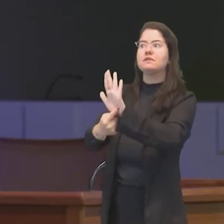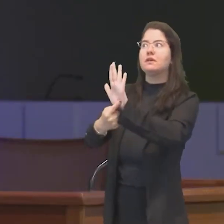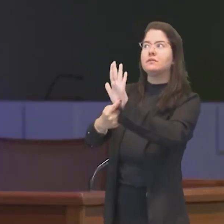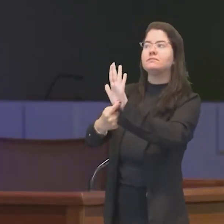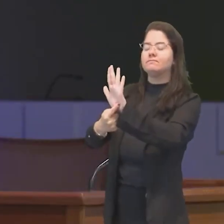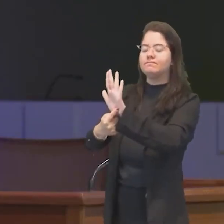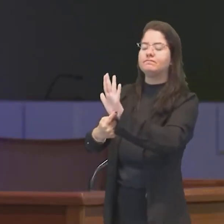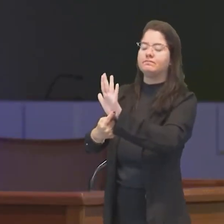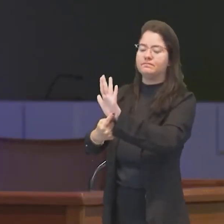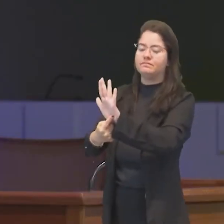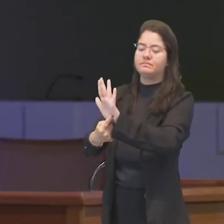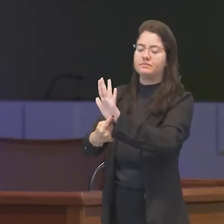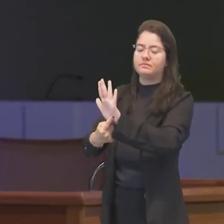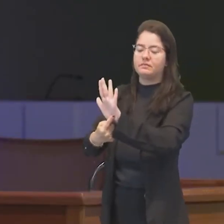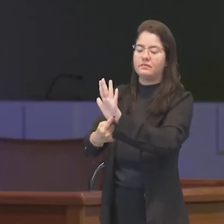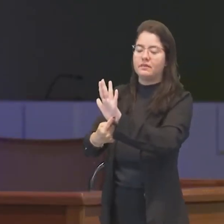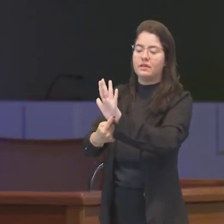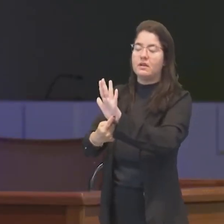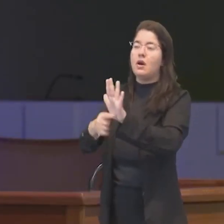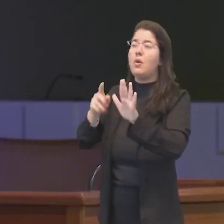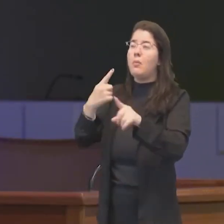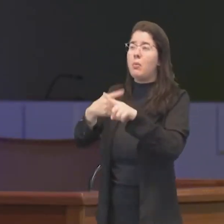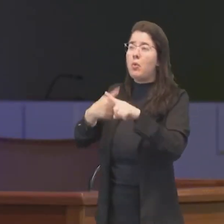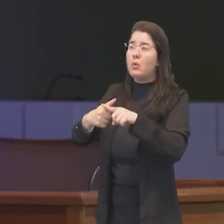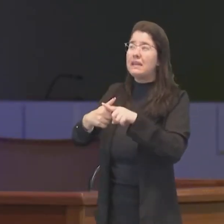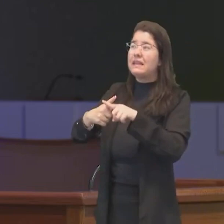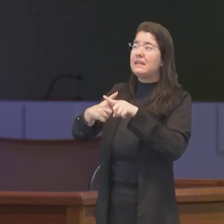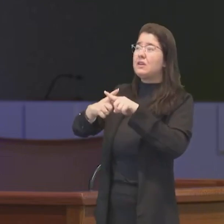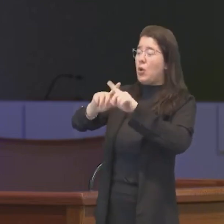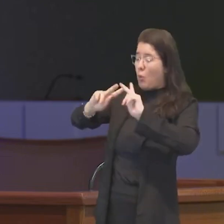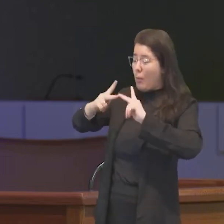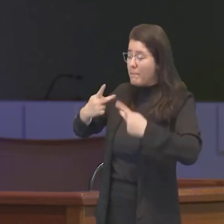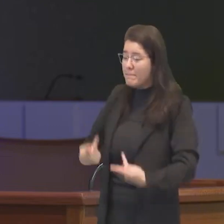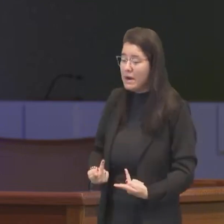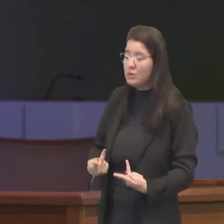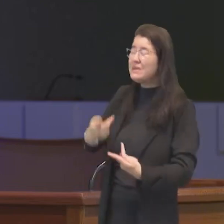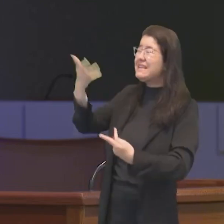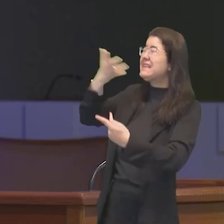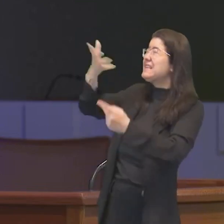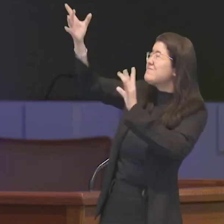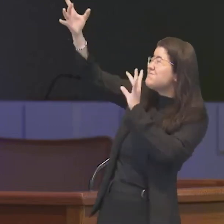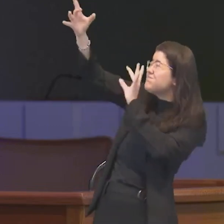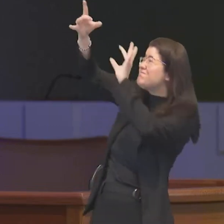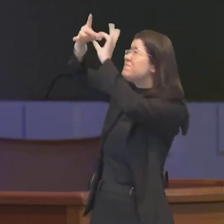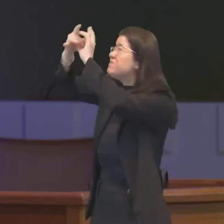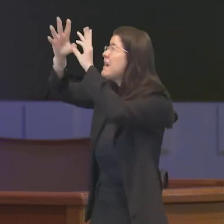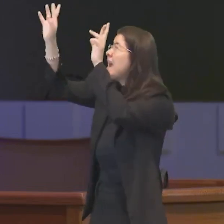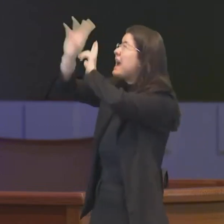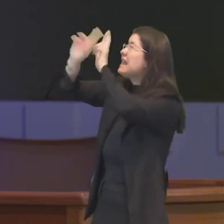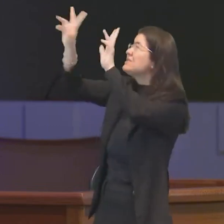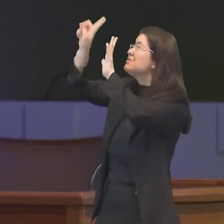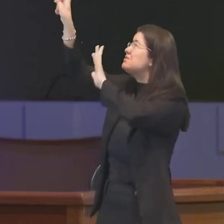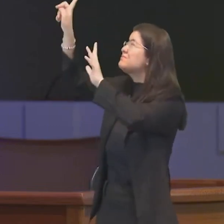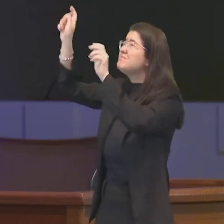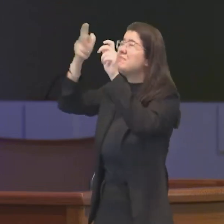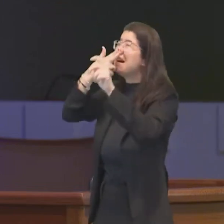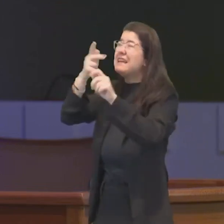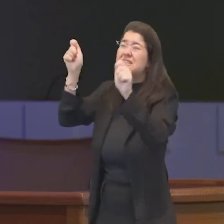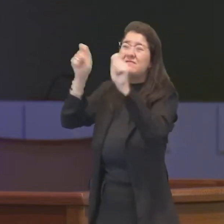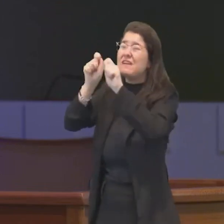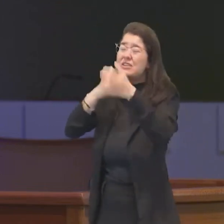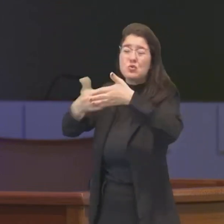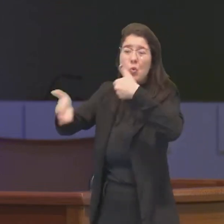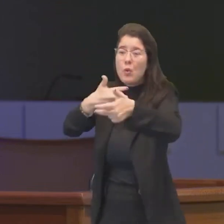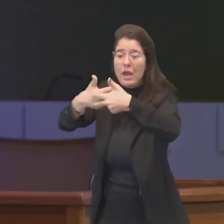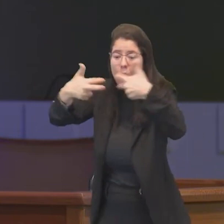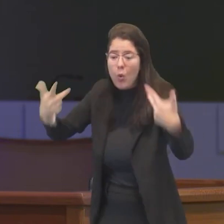Ele tem a capacidade, na tentativa de se aproximar da divindade e de aproximar do seu Deus, ele é capaz de qualquer coisa,